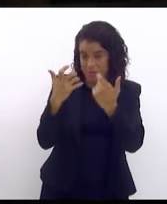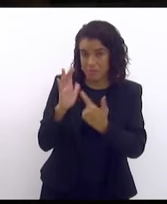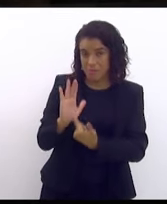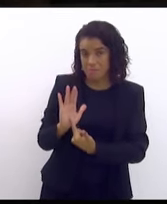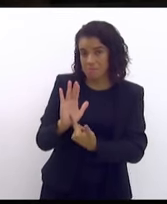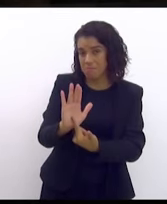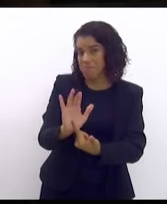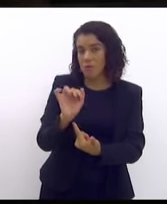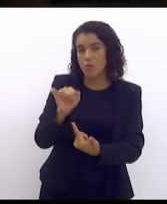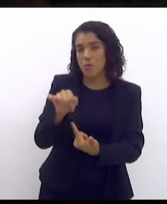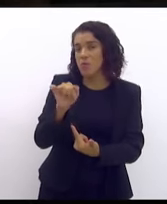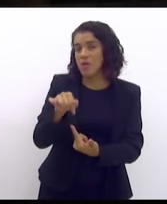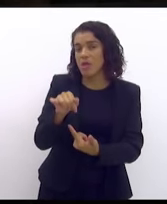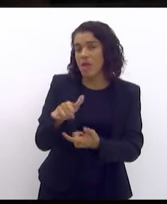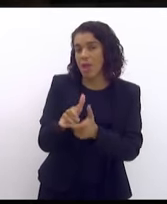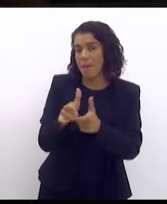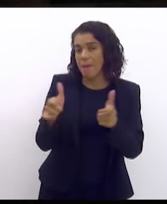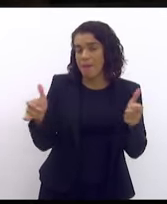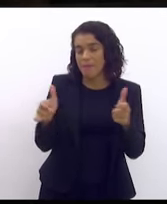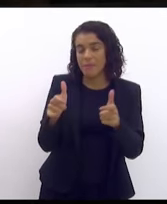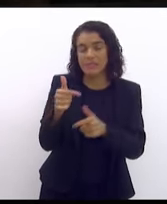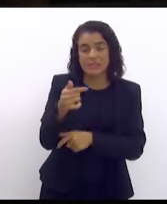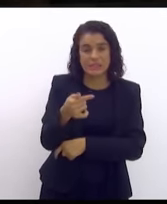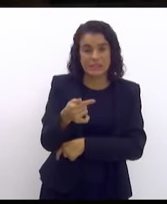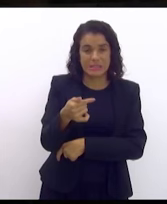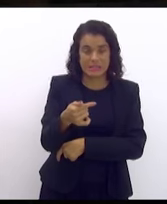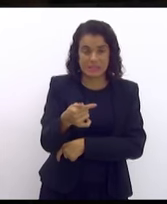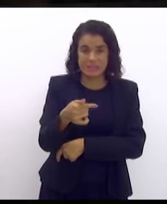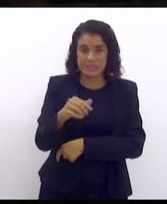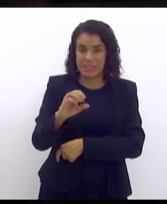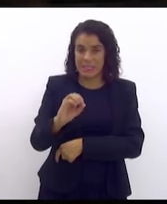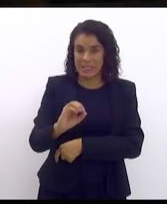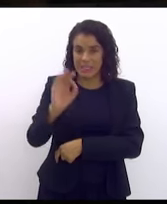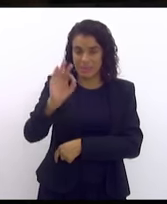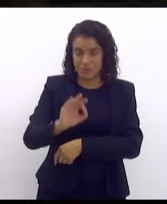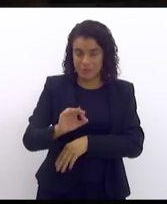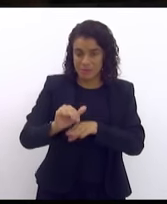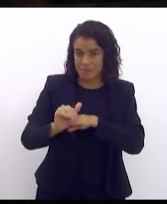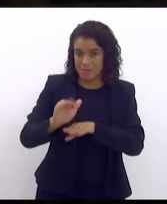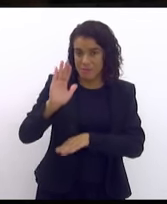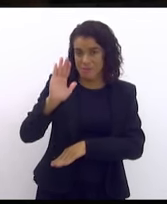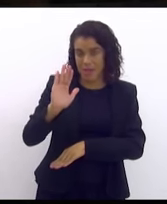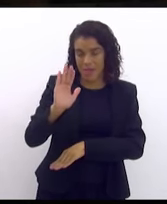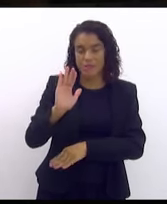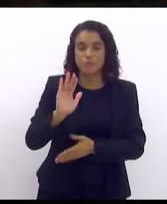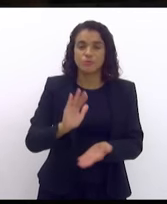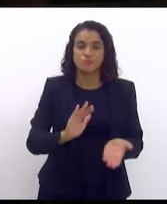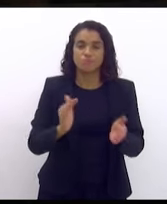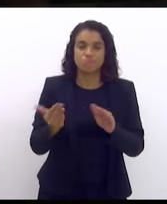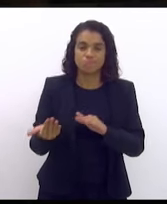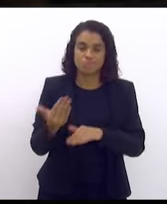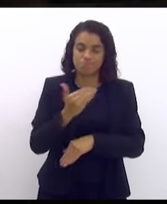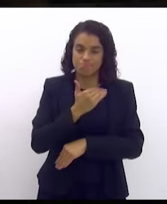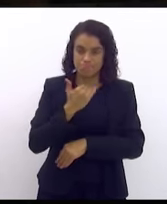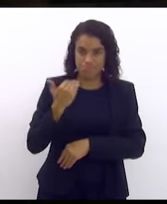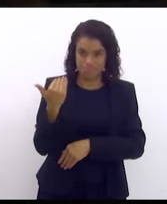incide sobre ela mais de 70% dos óbitos